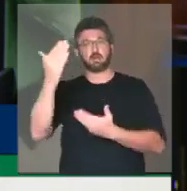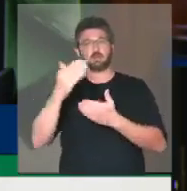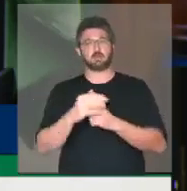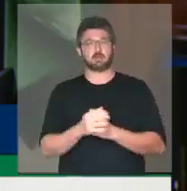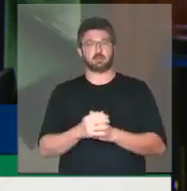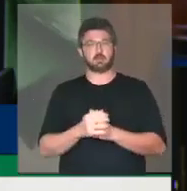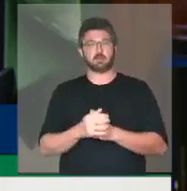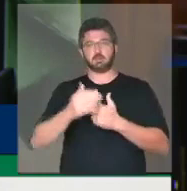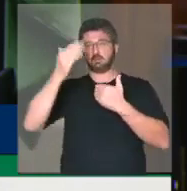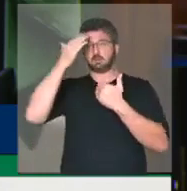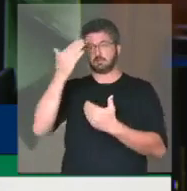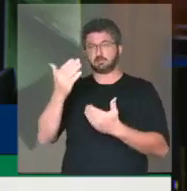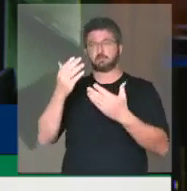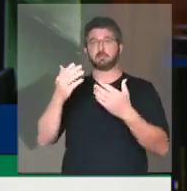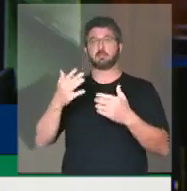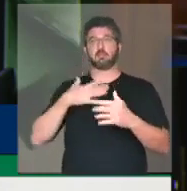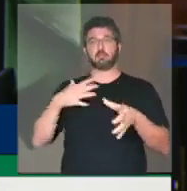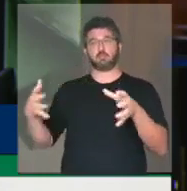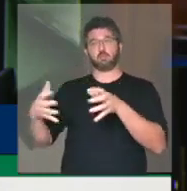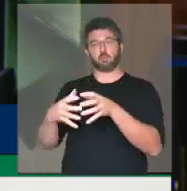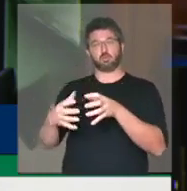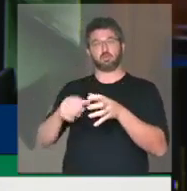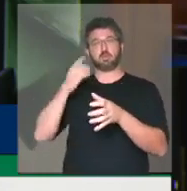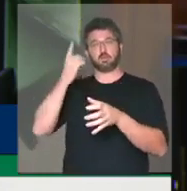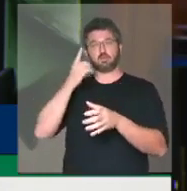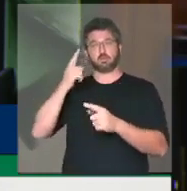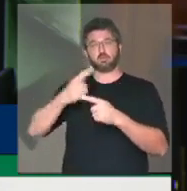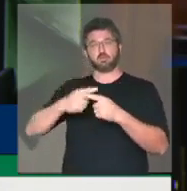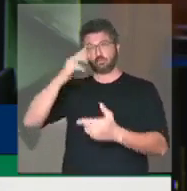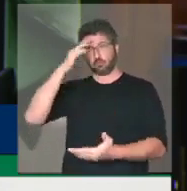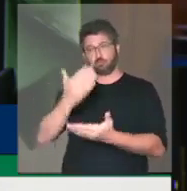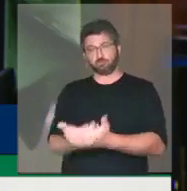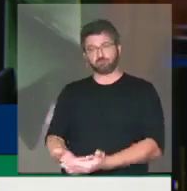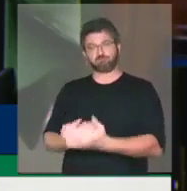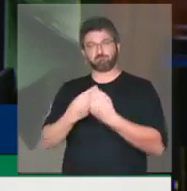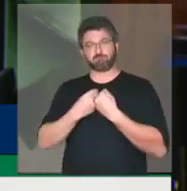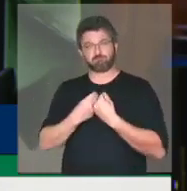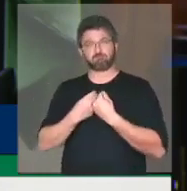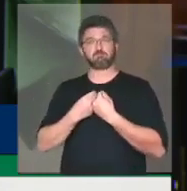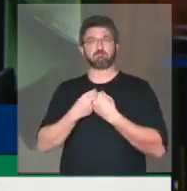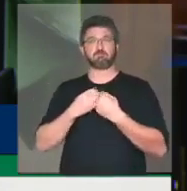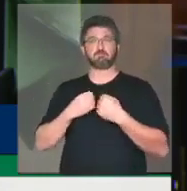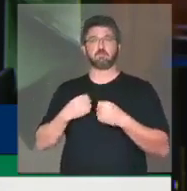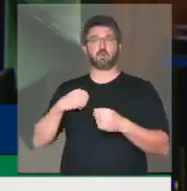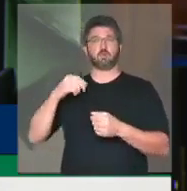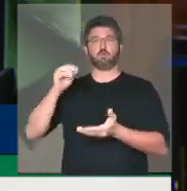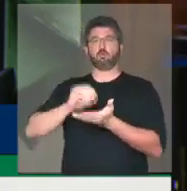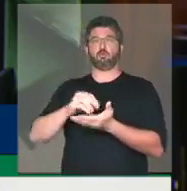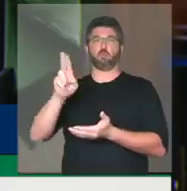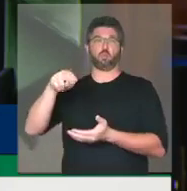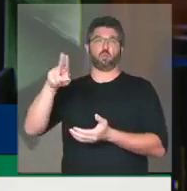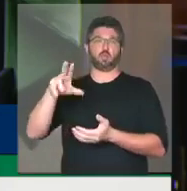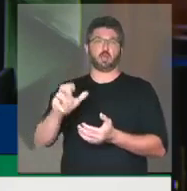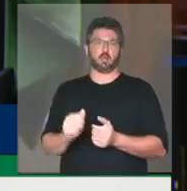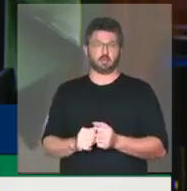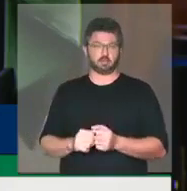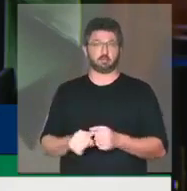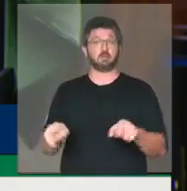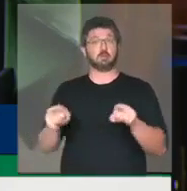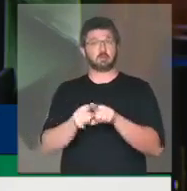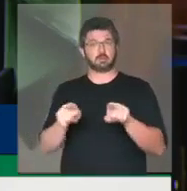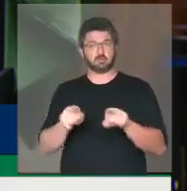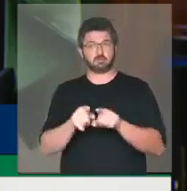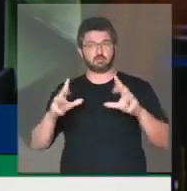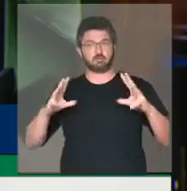agradecimentos. Agradeço a minha bancada pela confiança vigorosa que nunca me faltou. Agradeço também